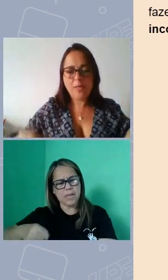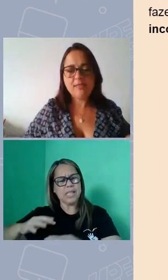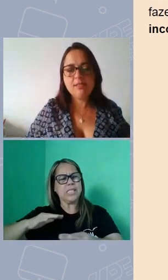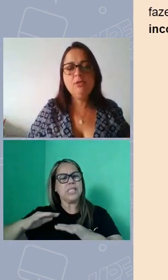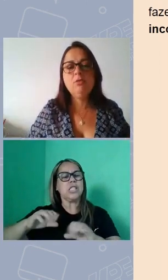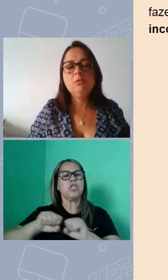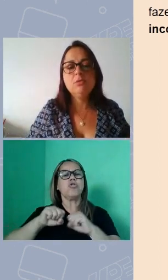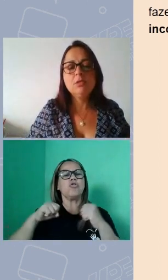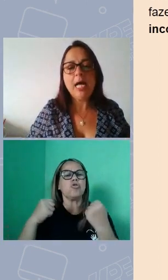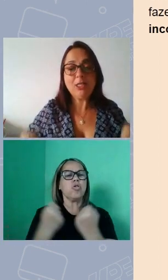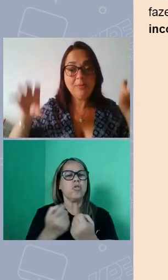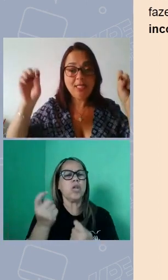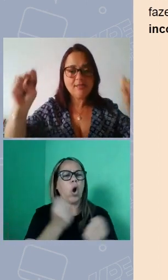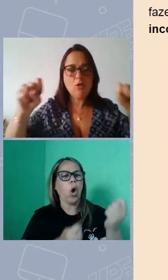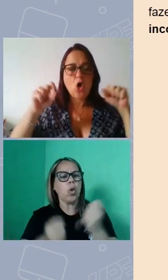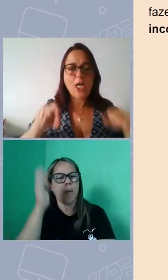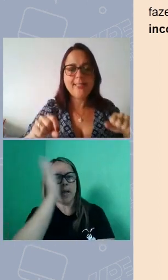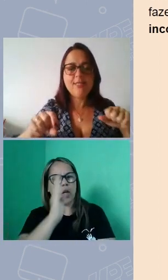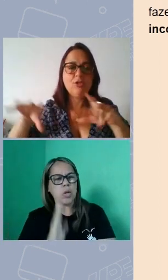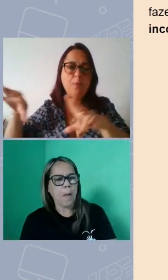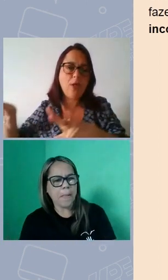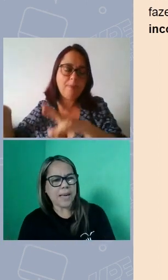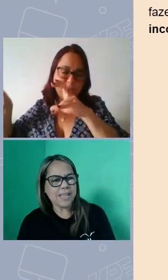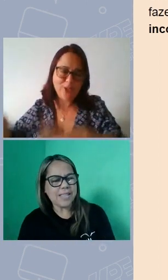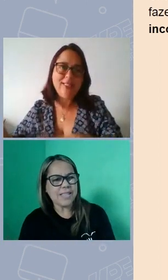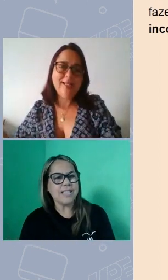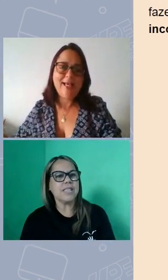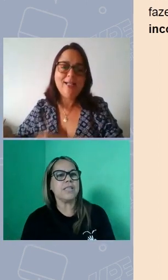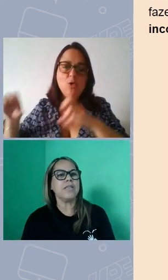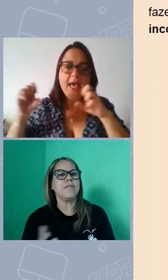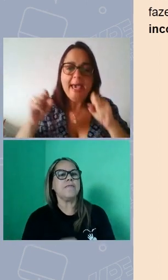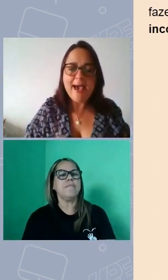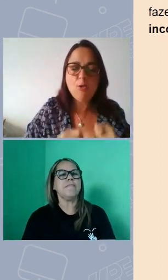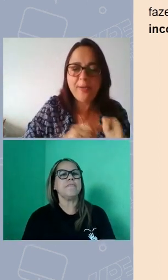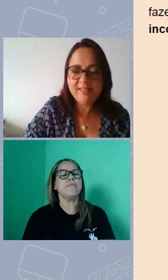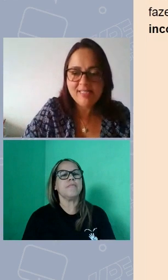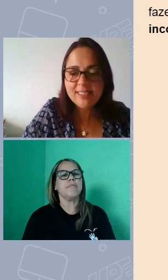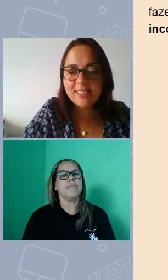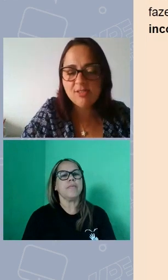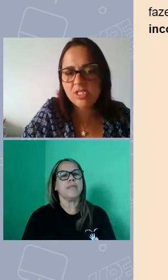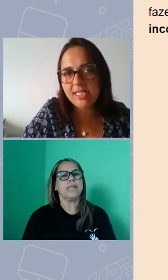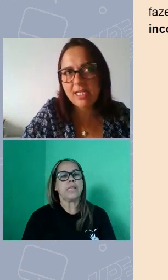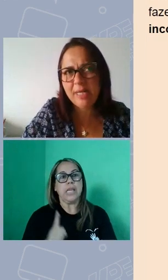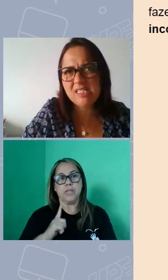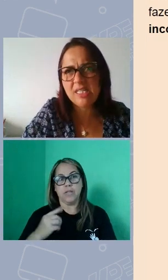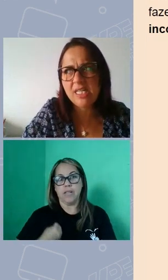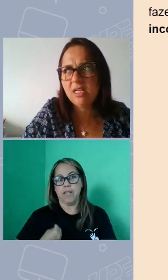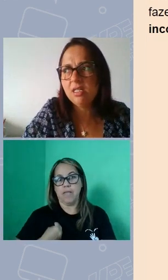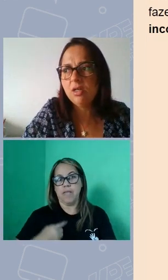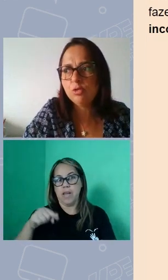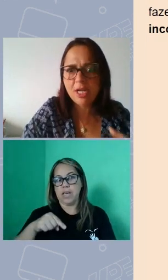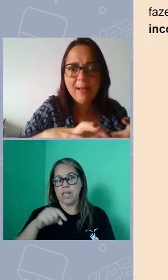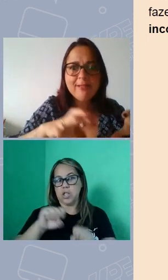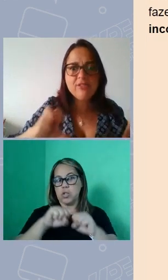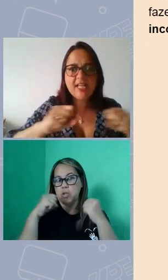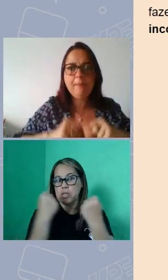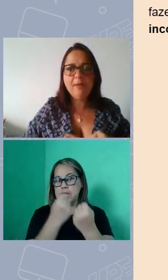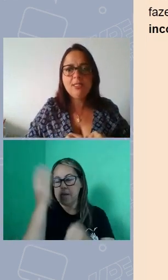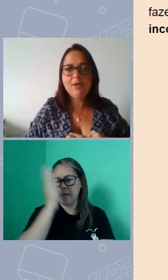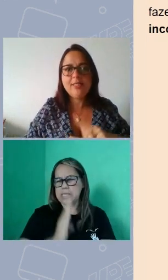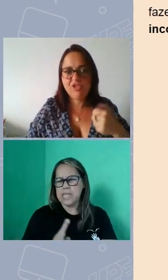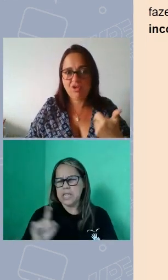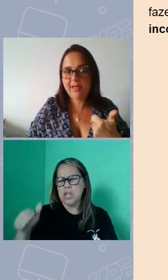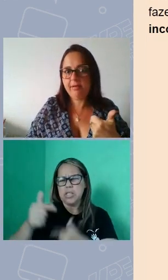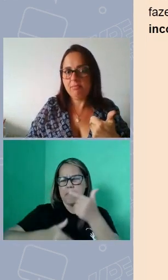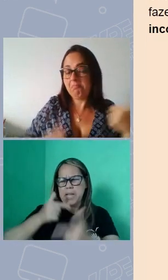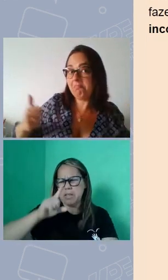no Brasil a dominação coletiva do proletariado é algo presente na sociedade brasileira os trabalhadores é que